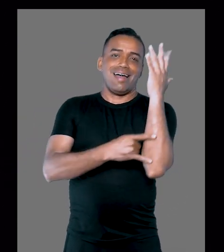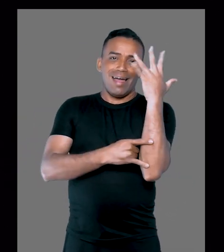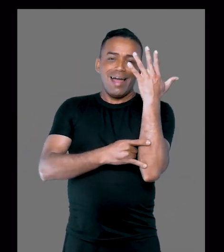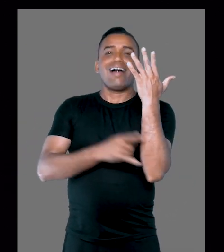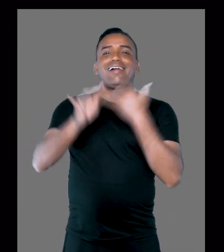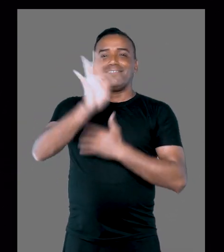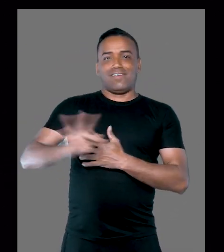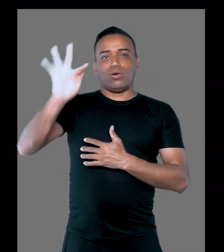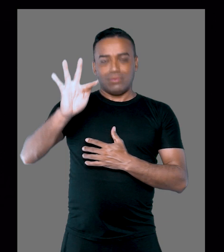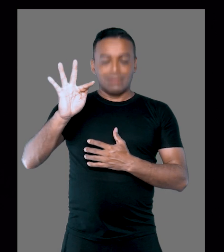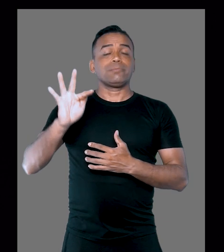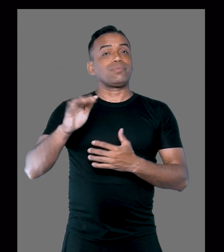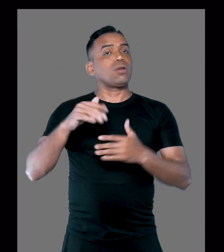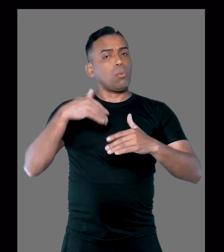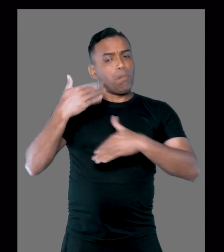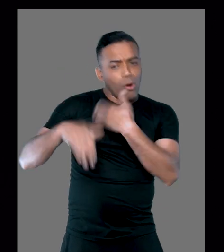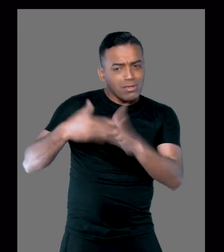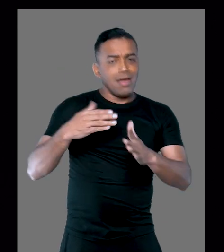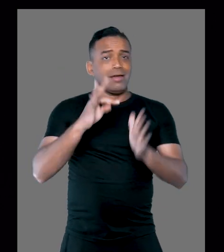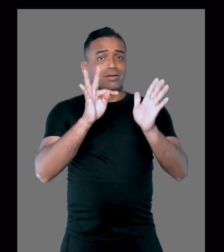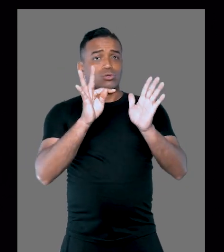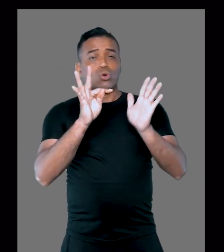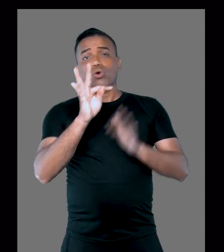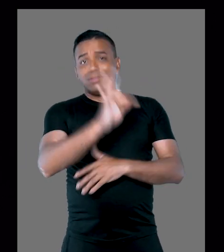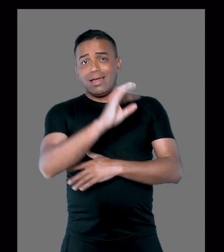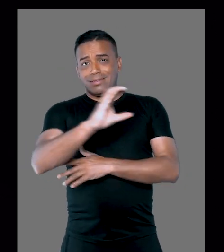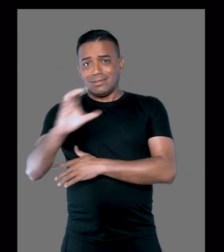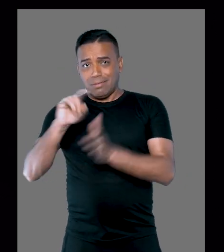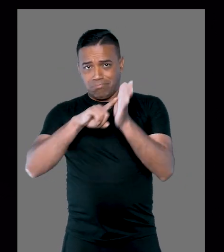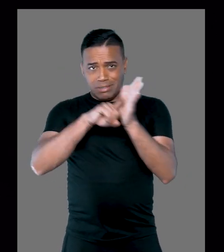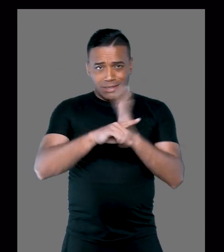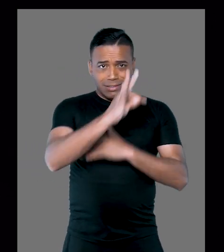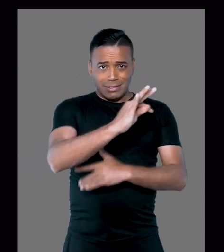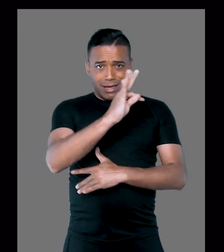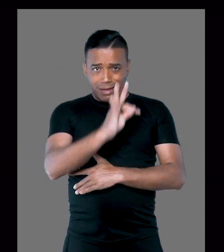processo do TCC, a parte mais difícil foi...